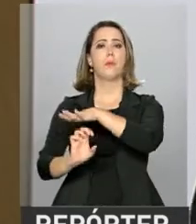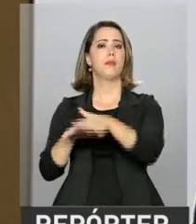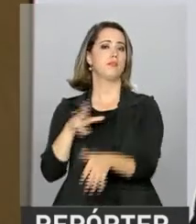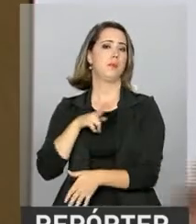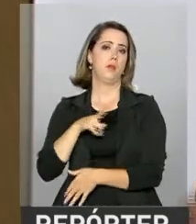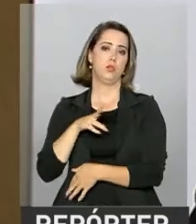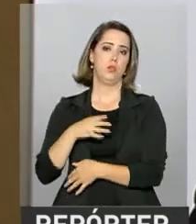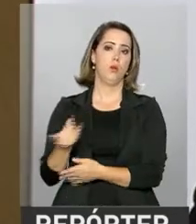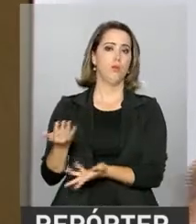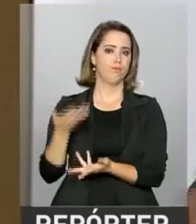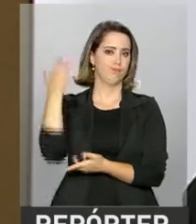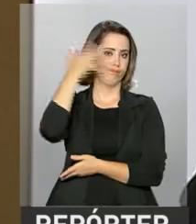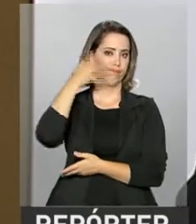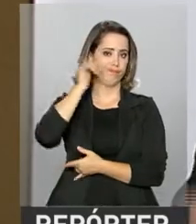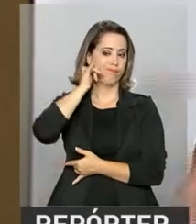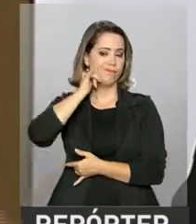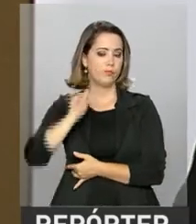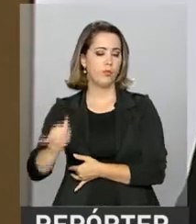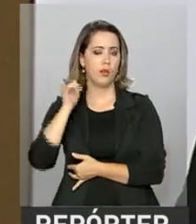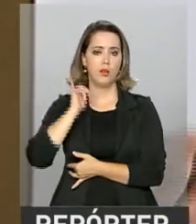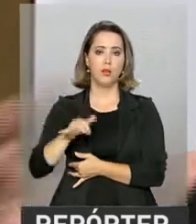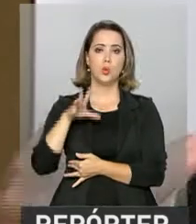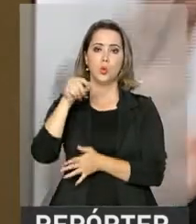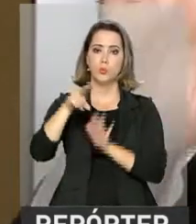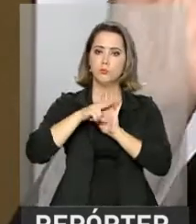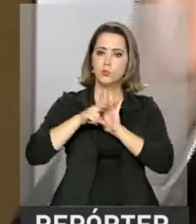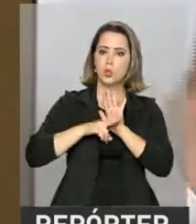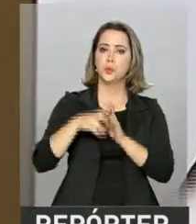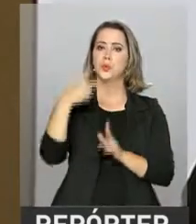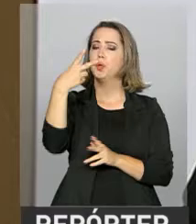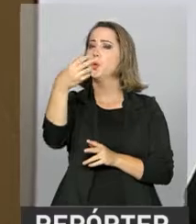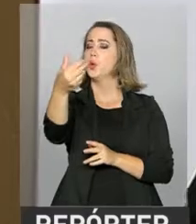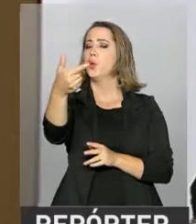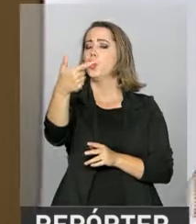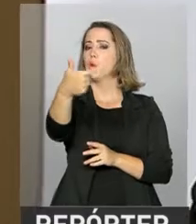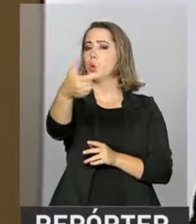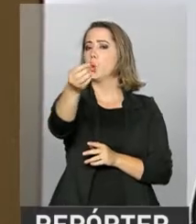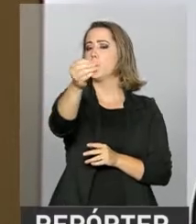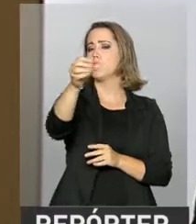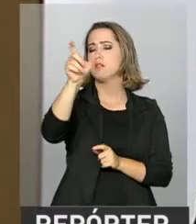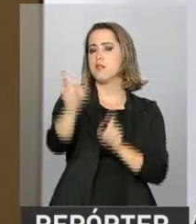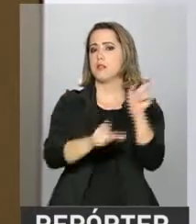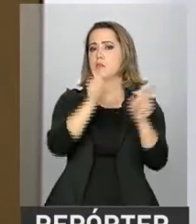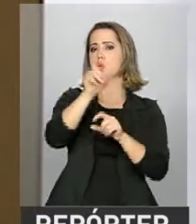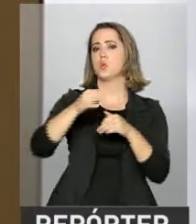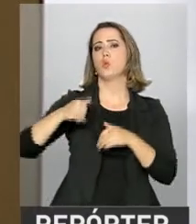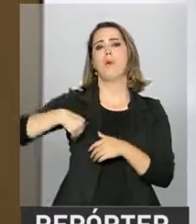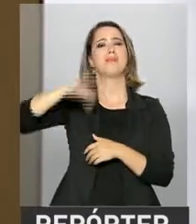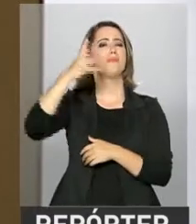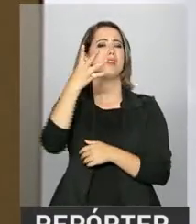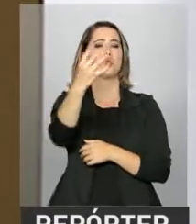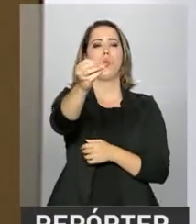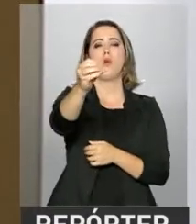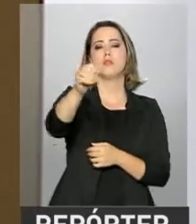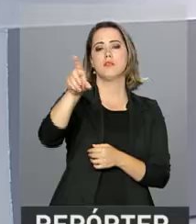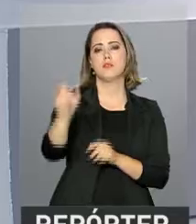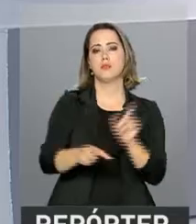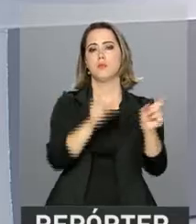em Washington. Reuniões grandes com 200, 300, 400 ou até mais investidores em cada